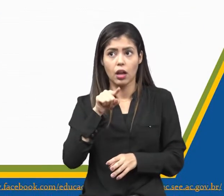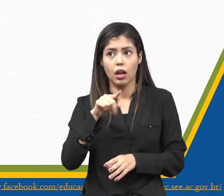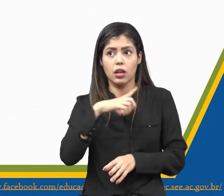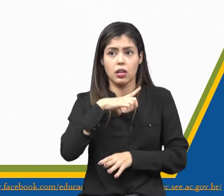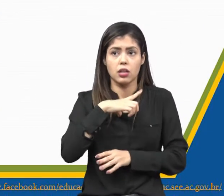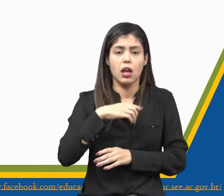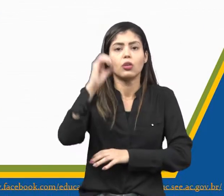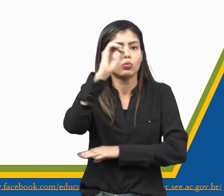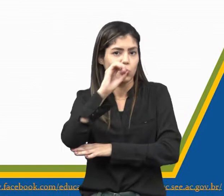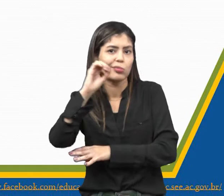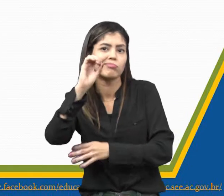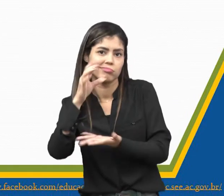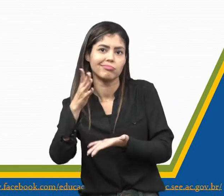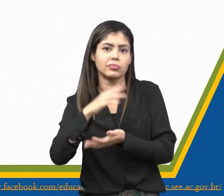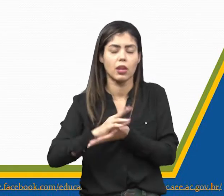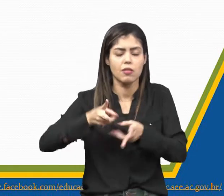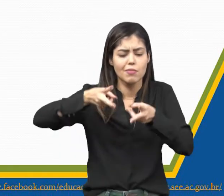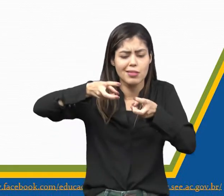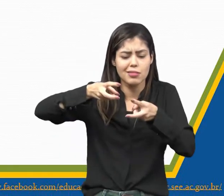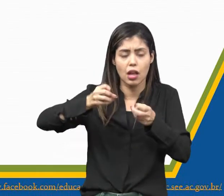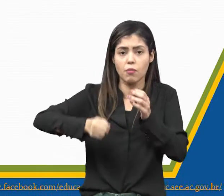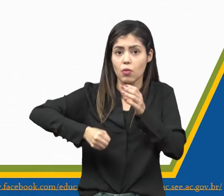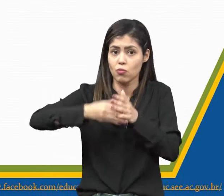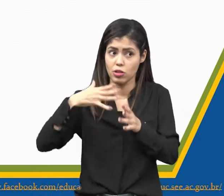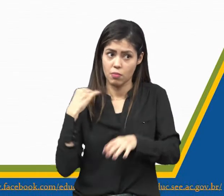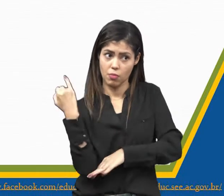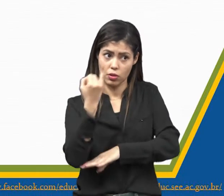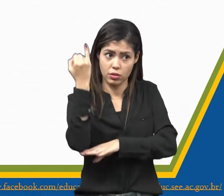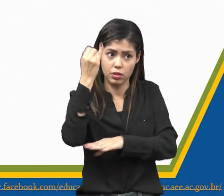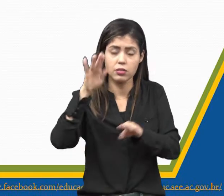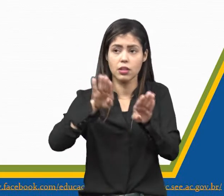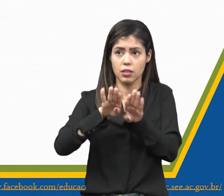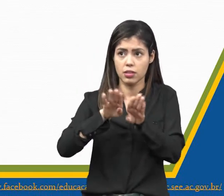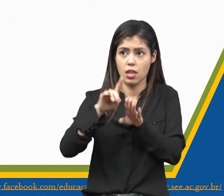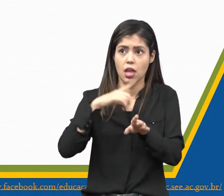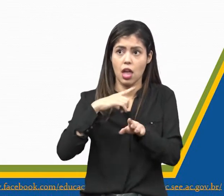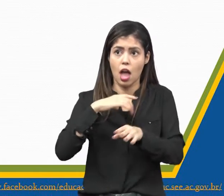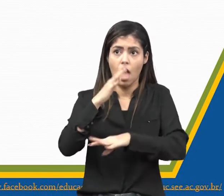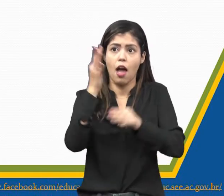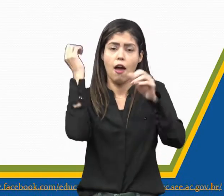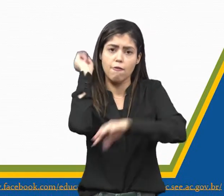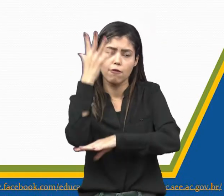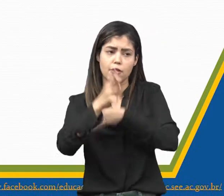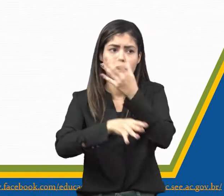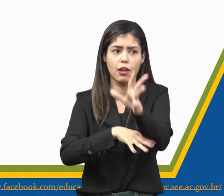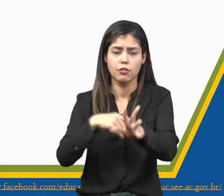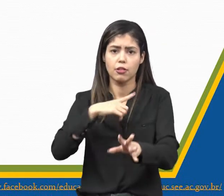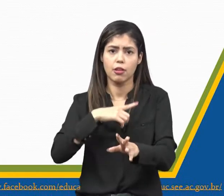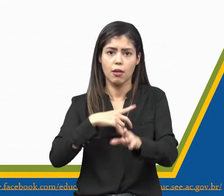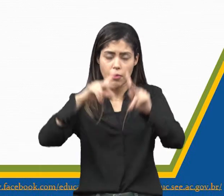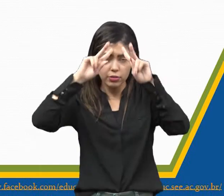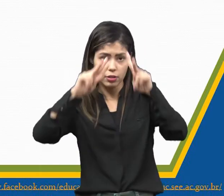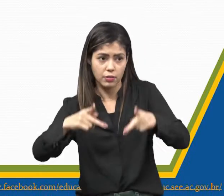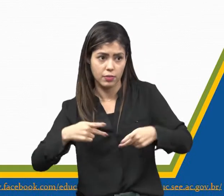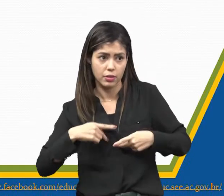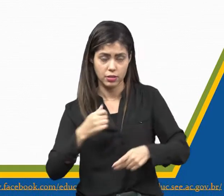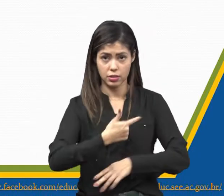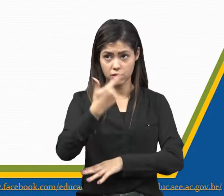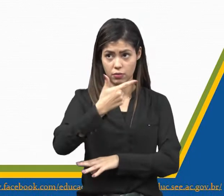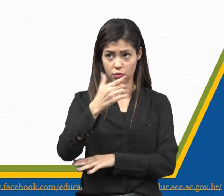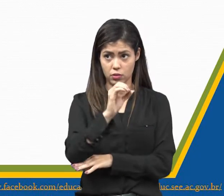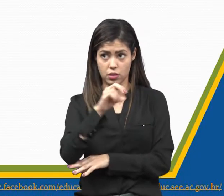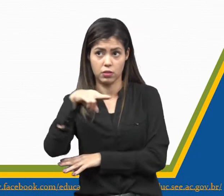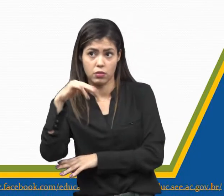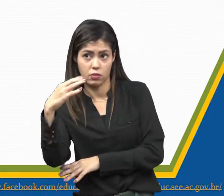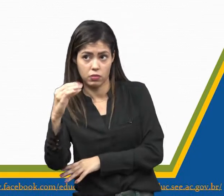do oxigênio. Então a gente percebe a grande importância que tem as florestas para o ser humano. Segundo a ONU, né, a